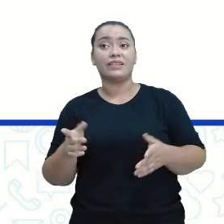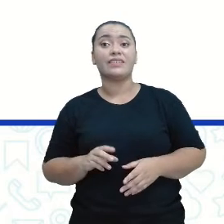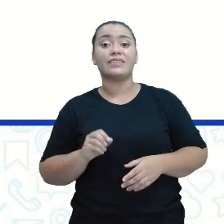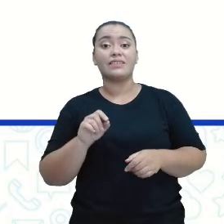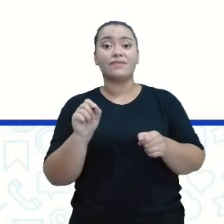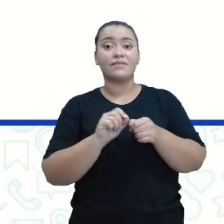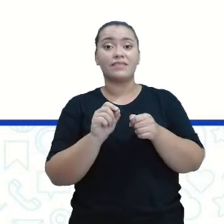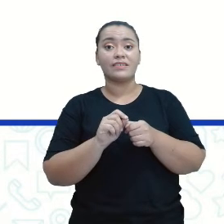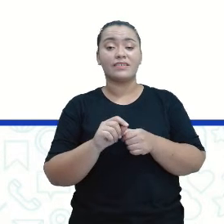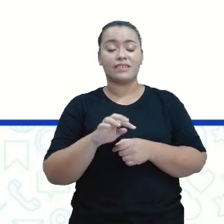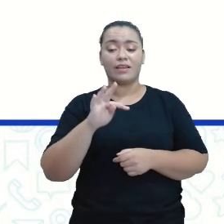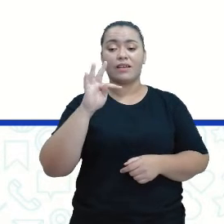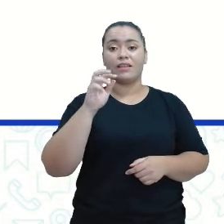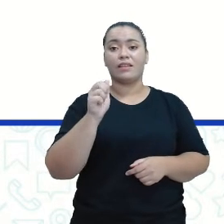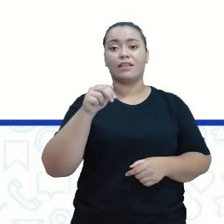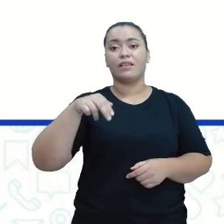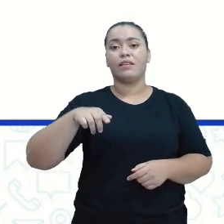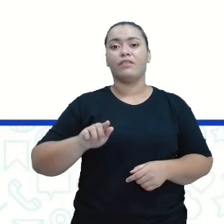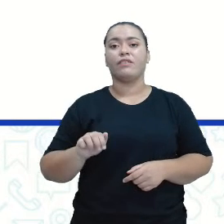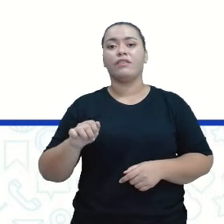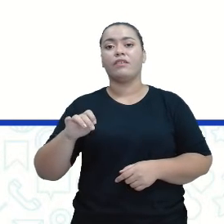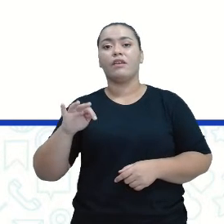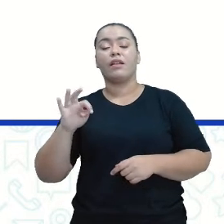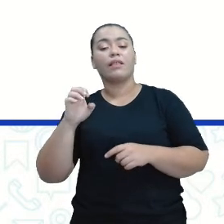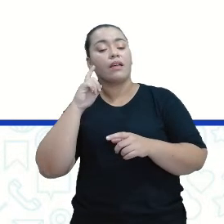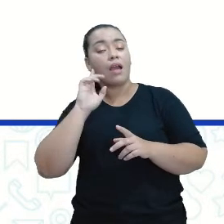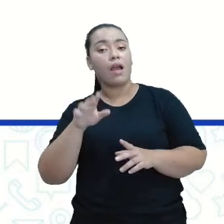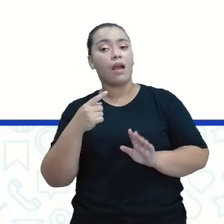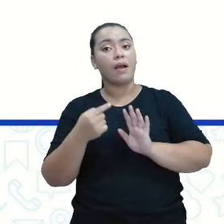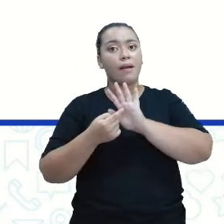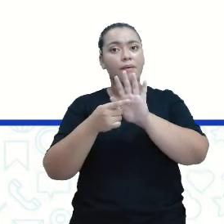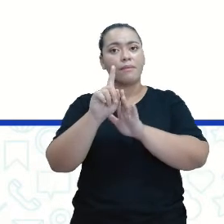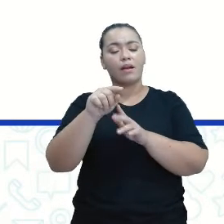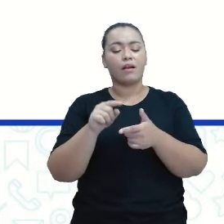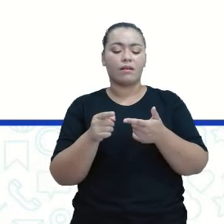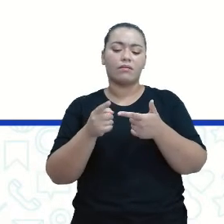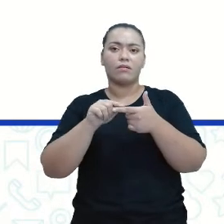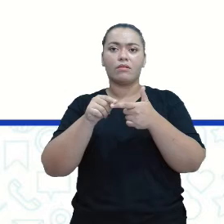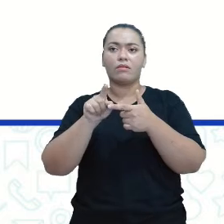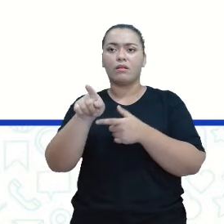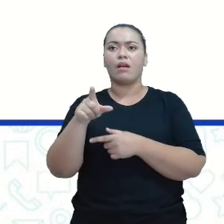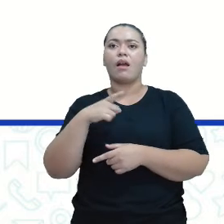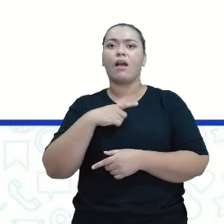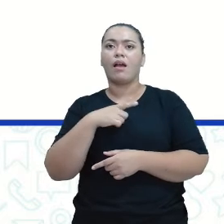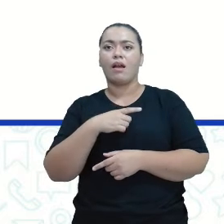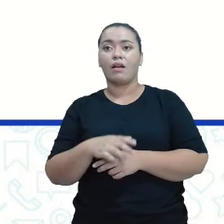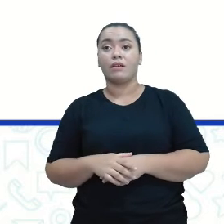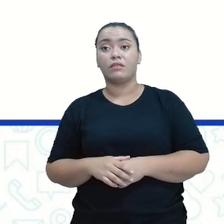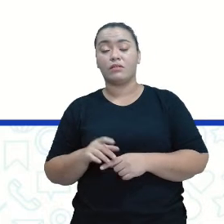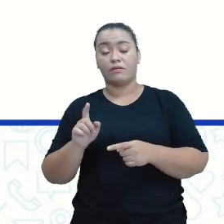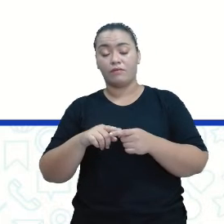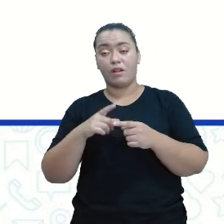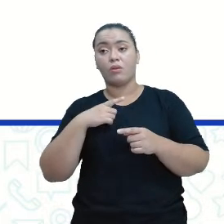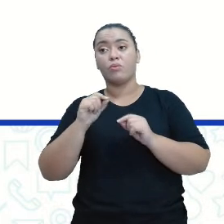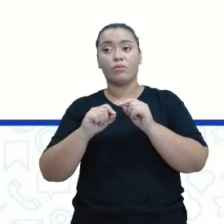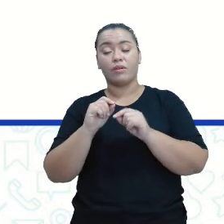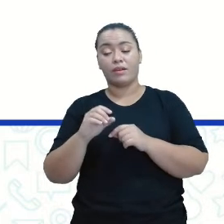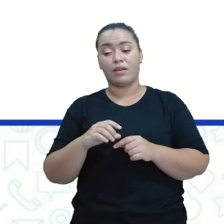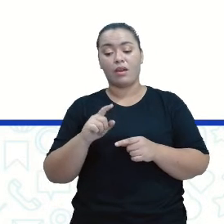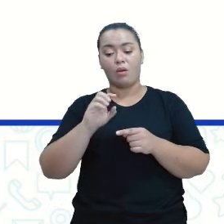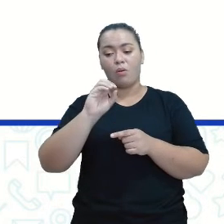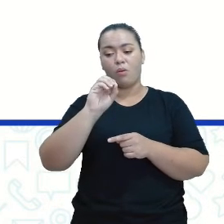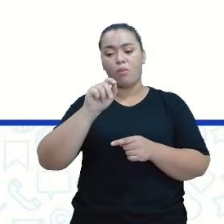a tangente por esse triângulo que está aparecendo aí na sua tela, você tem que o cateto oposto é o x, que vai ficar no